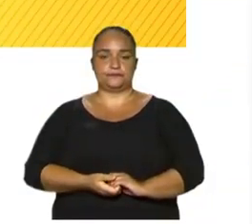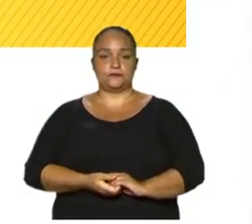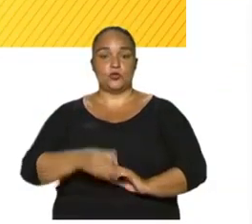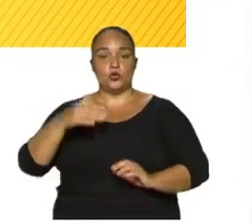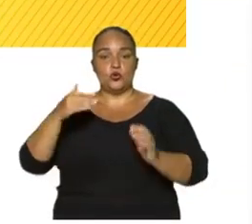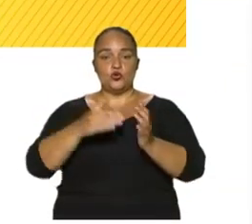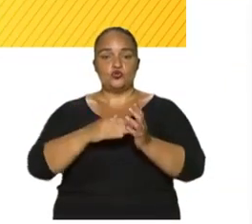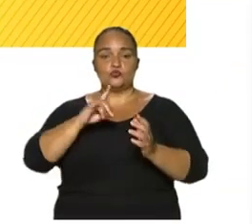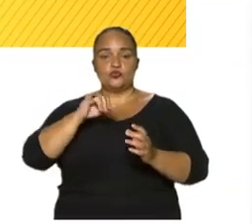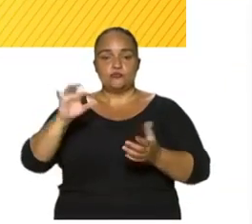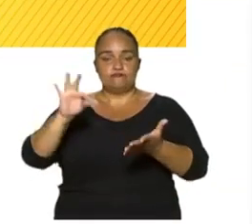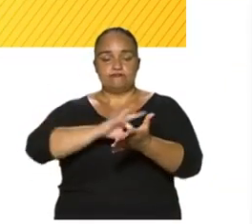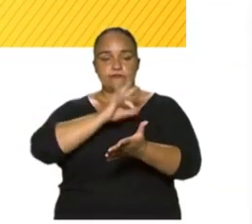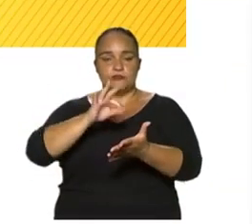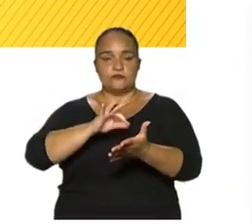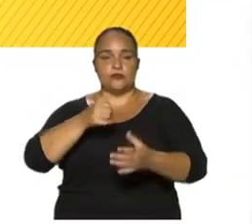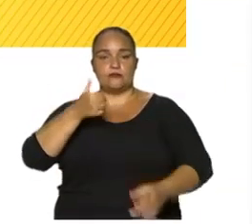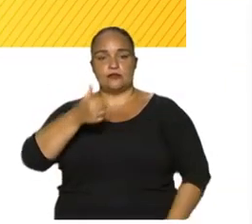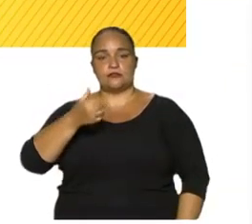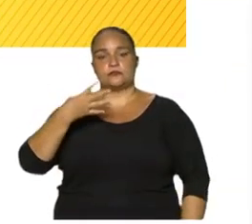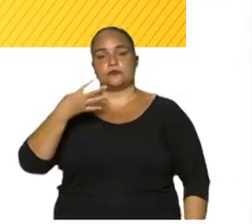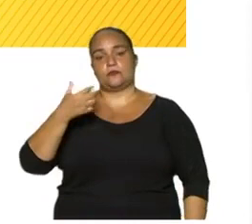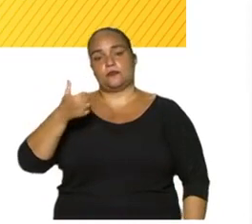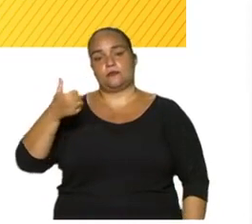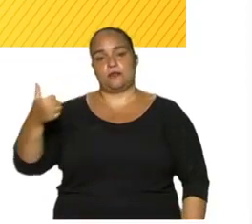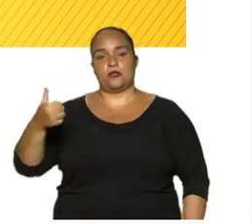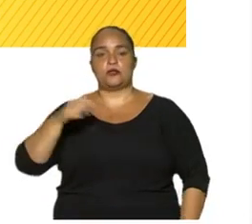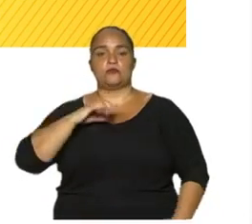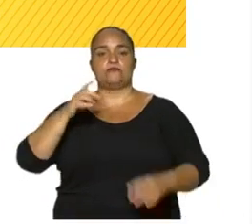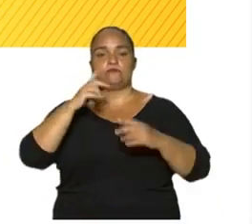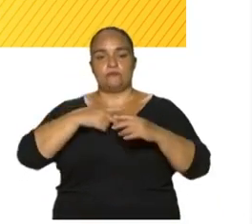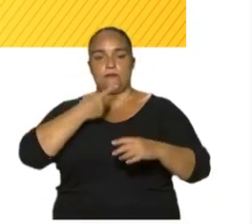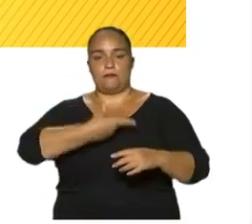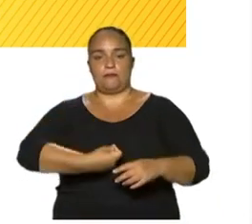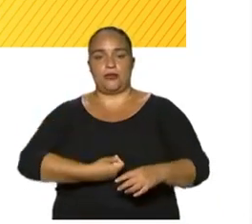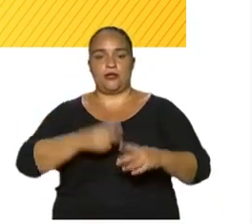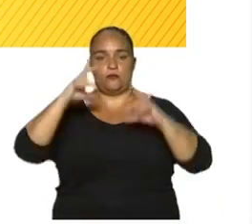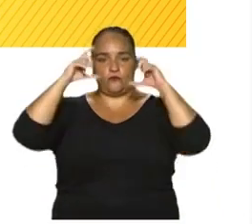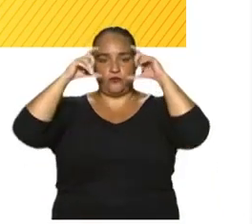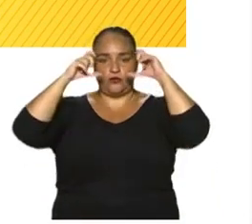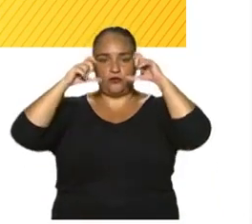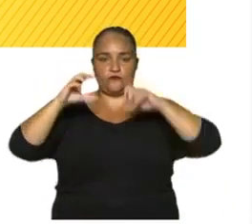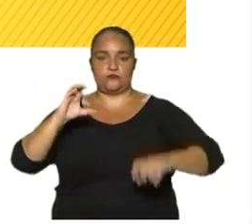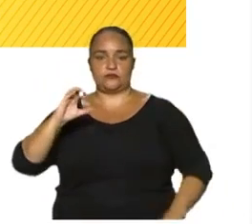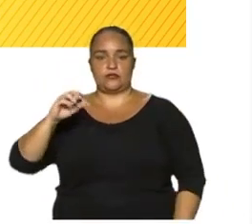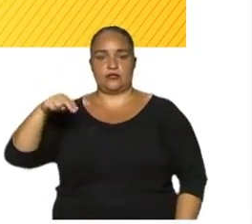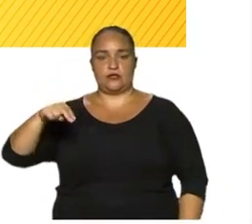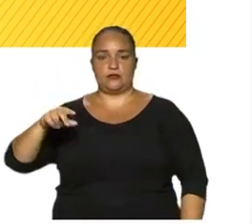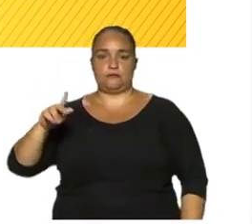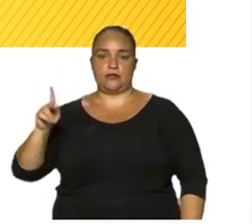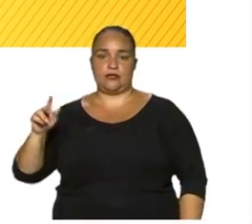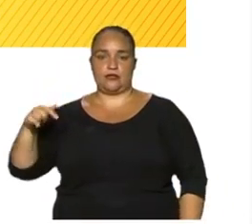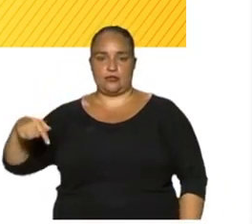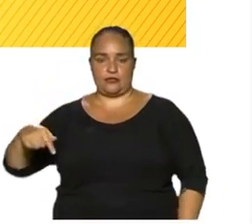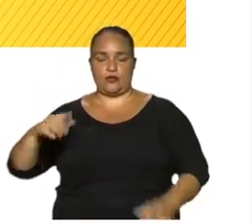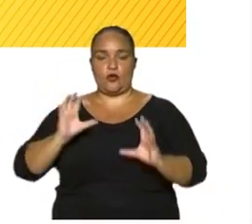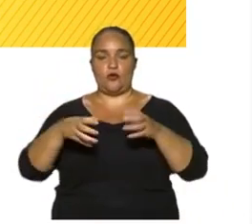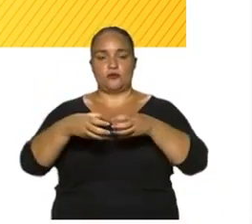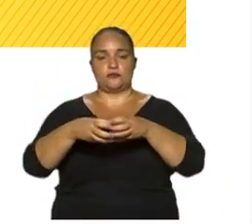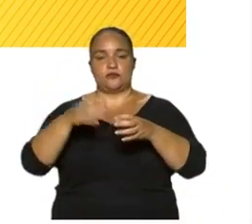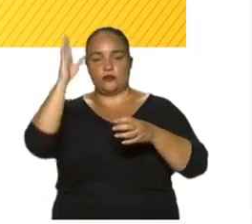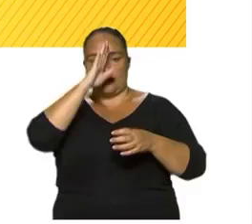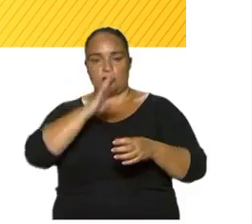Últimos dias para se inscrever no 11º Prêmio Fotografia, Ciência e Arte do CNPq, Conselho Nacional de Desenvolvimento